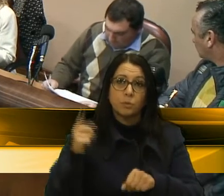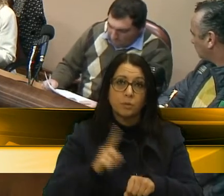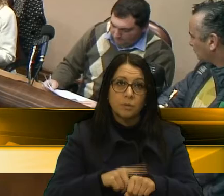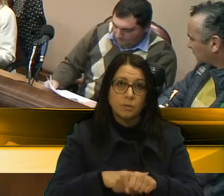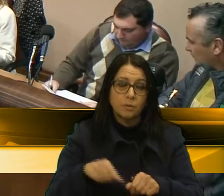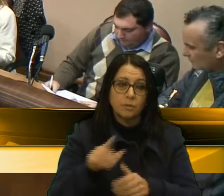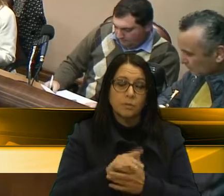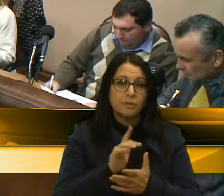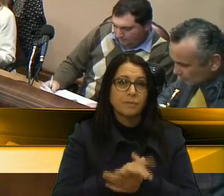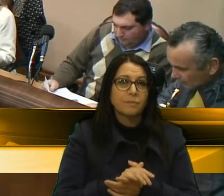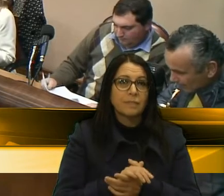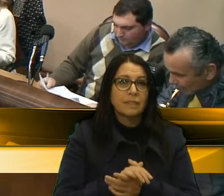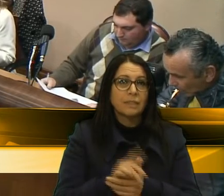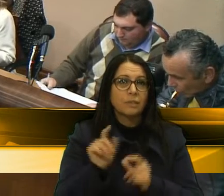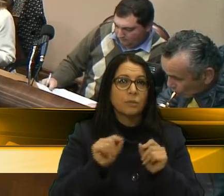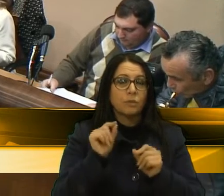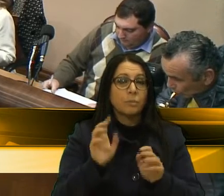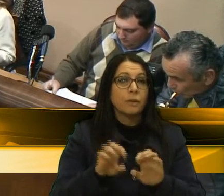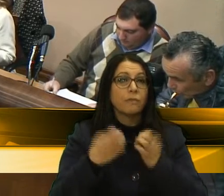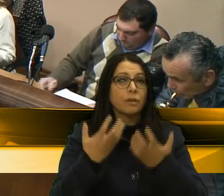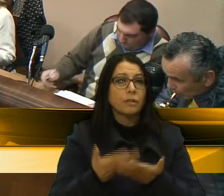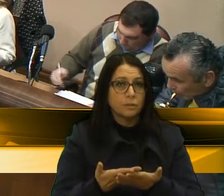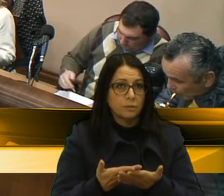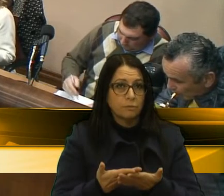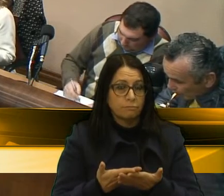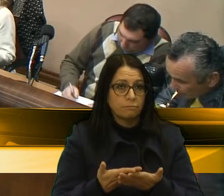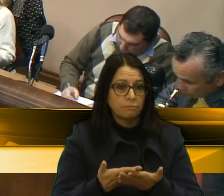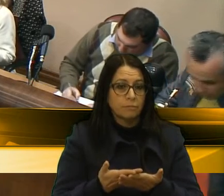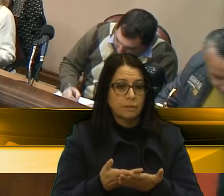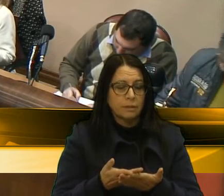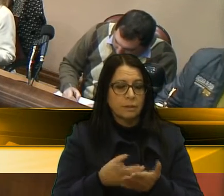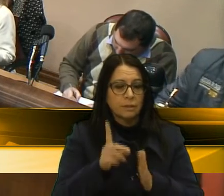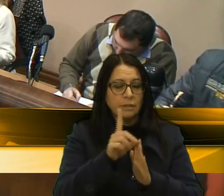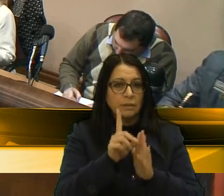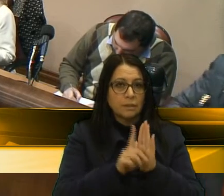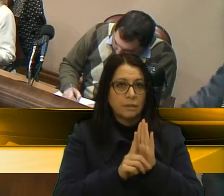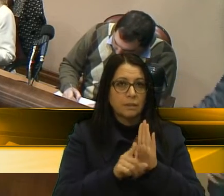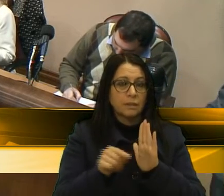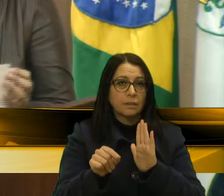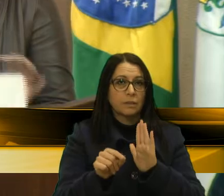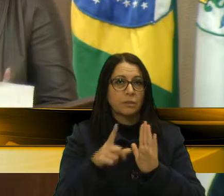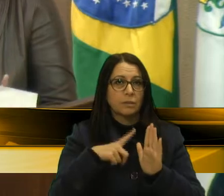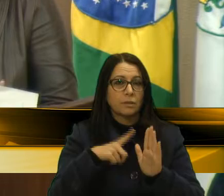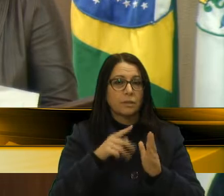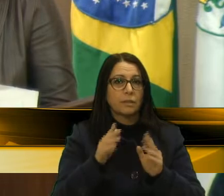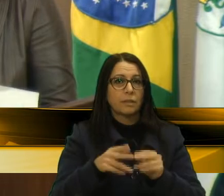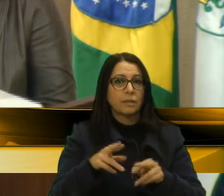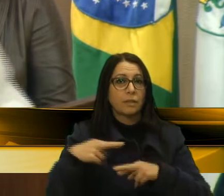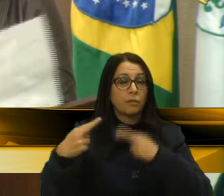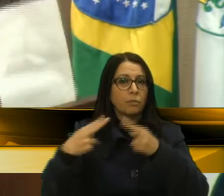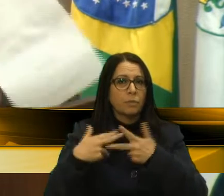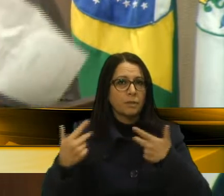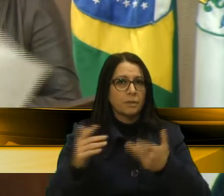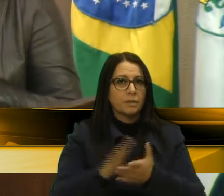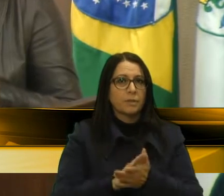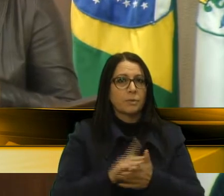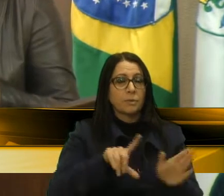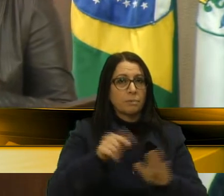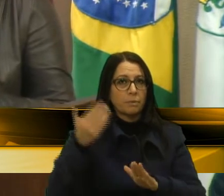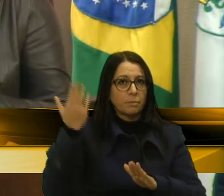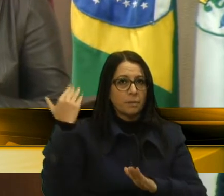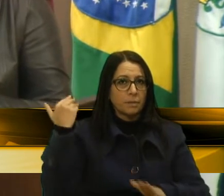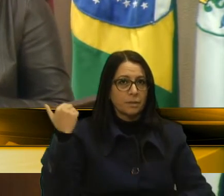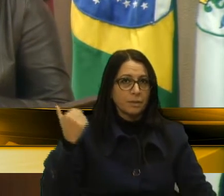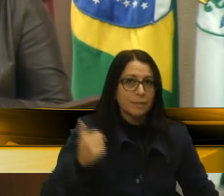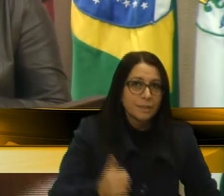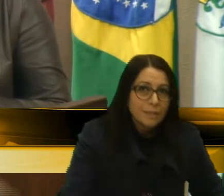questão do decreto do prefeito sobre eventos, né? Esse decreto, ele teve uma reformulação, né? E na semana passada, então,